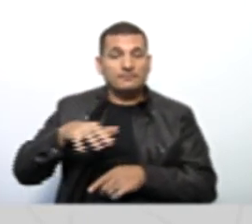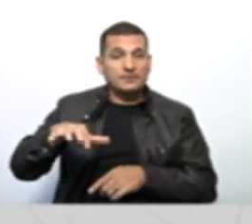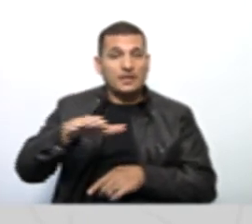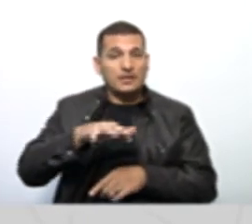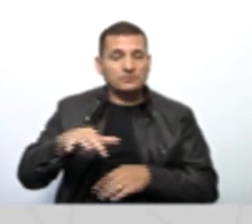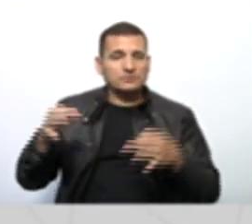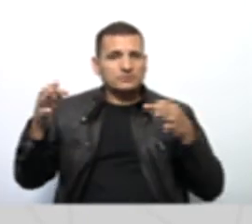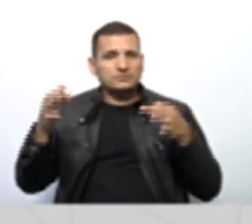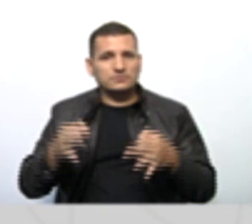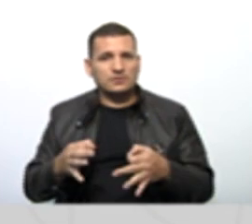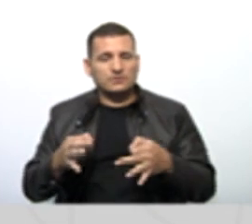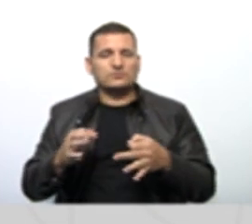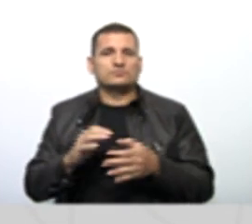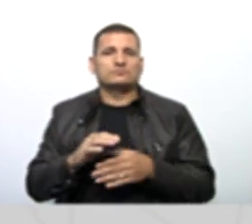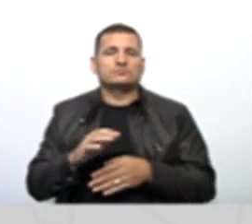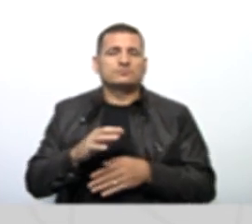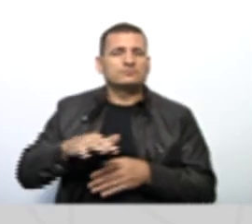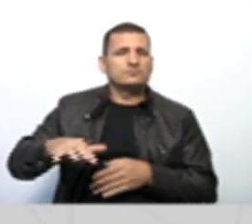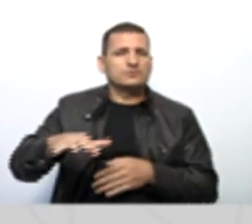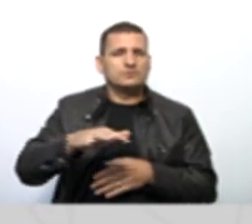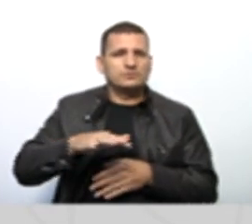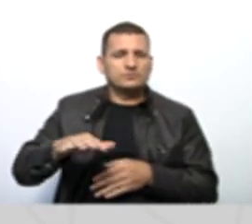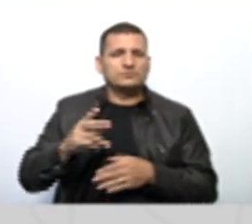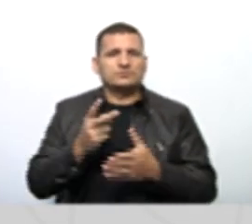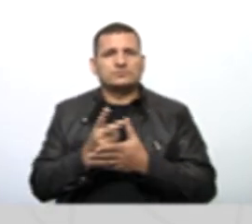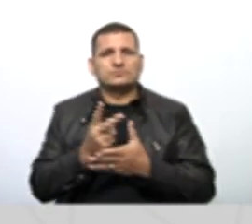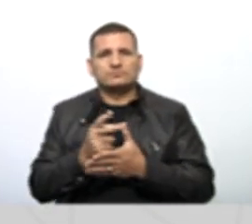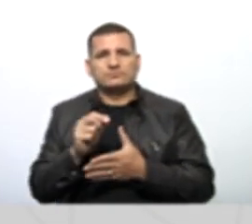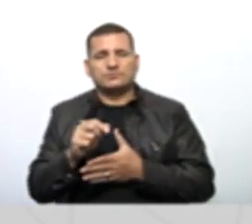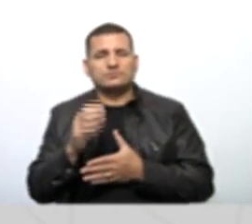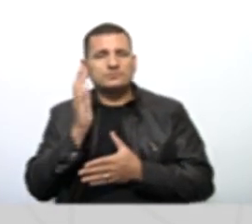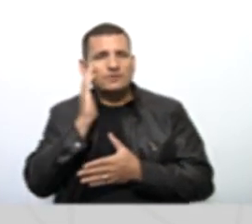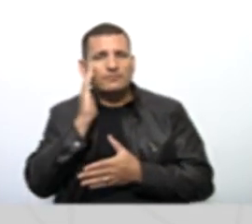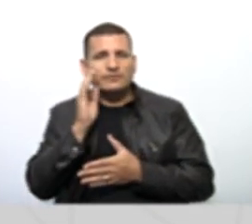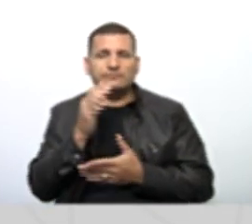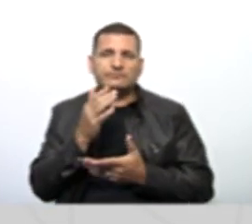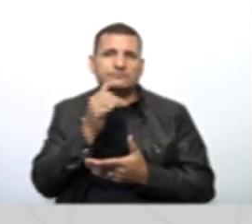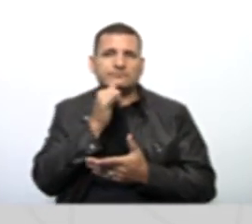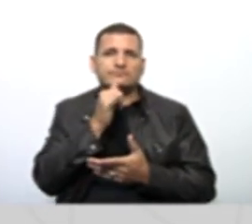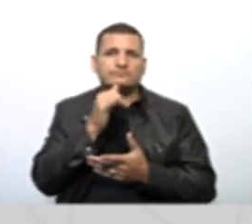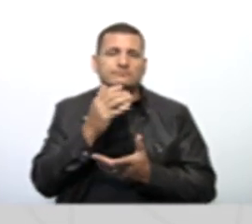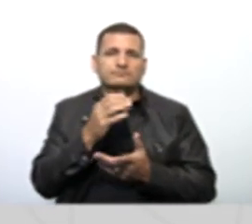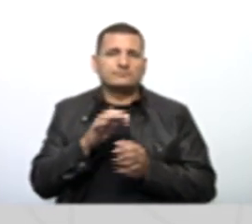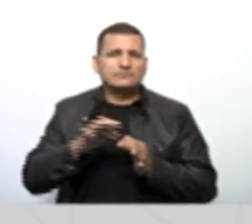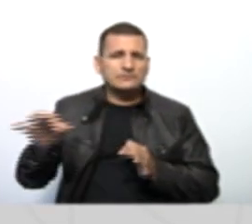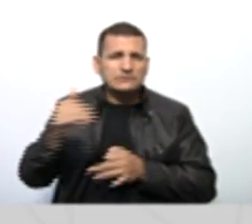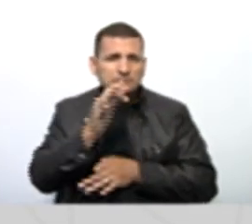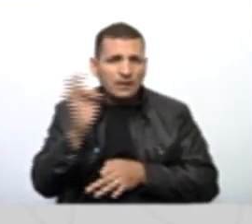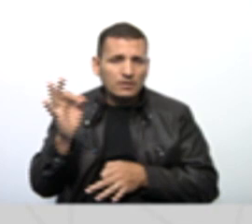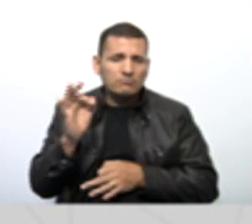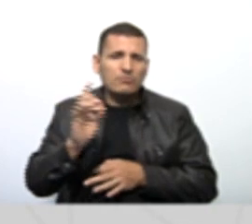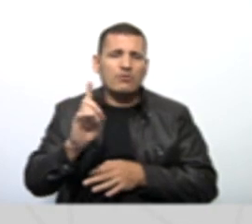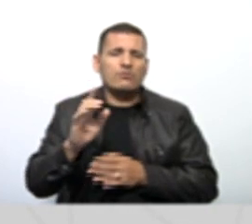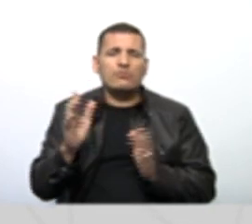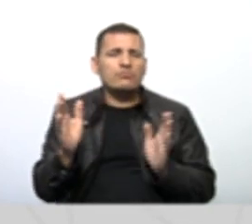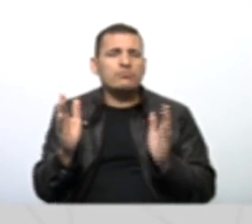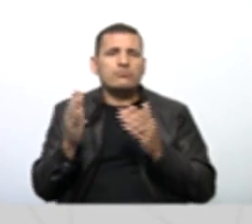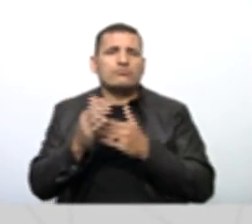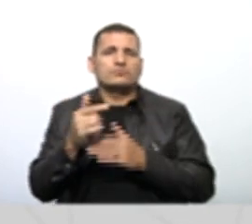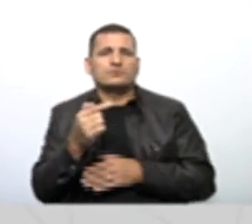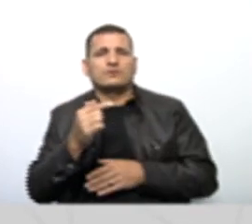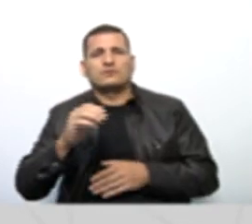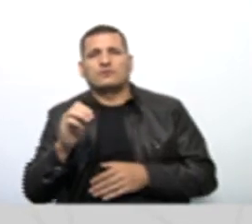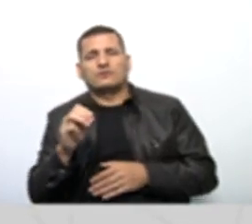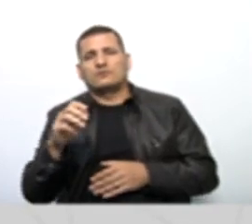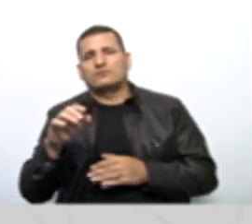cenário reagem sempre tem que trabalhar e com uma margem eu coloco 80 e 81 r 70 metros vai